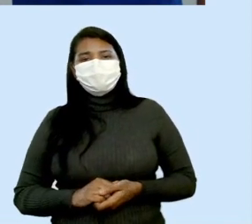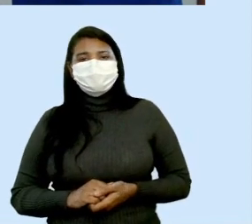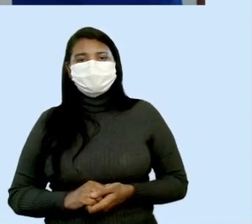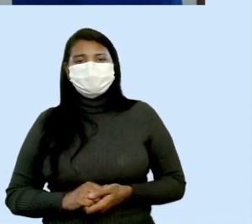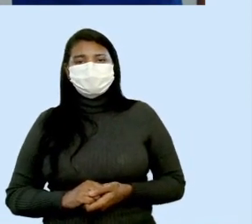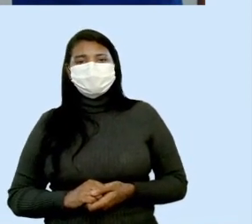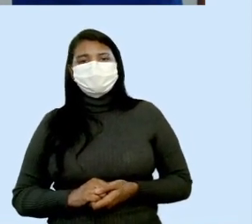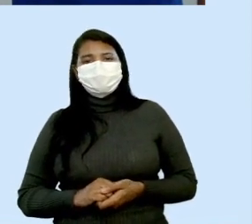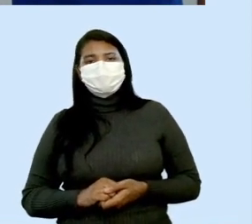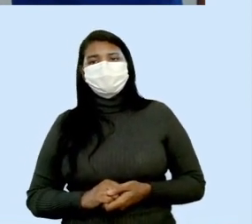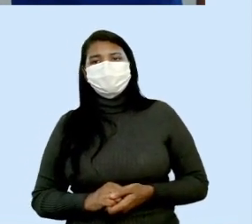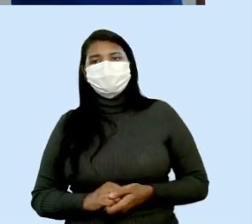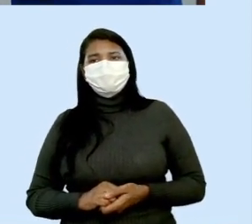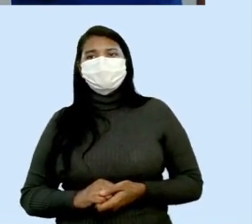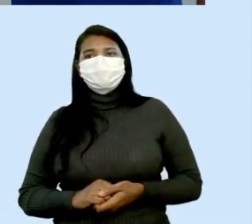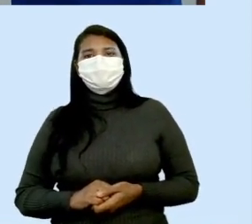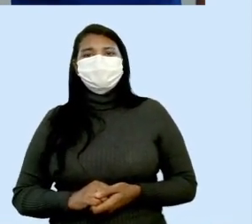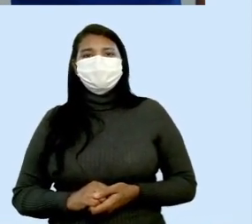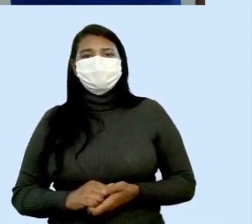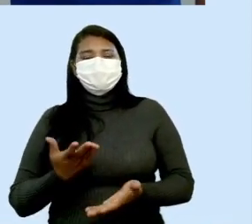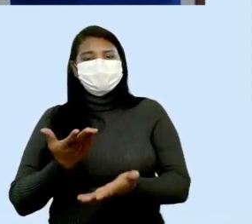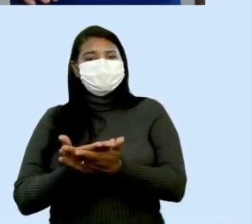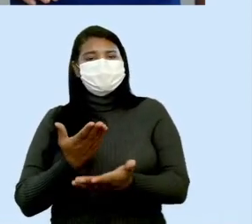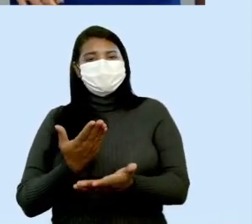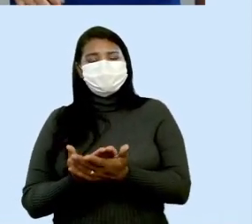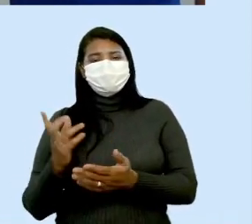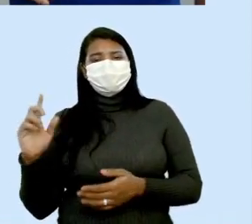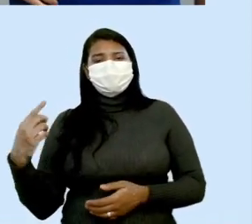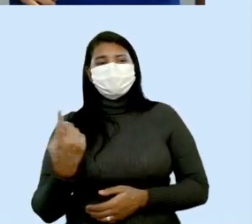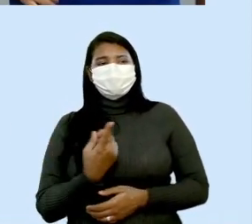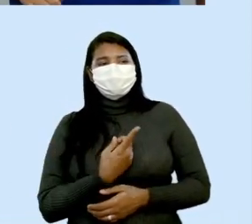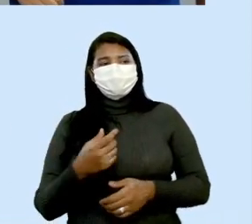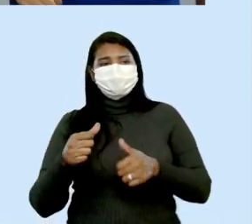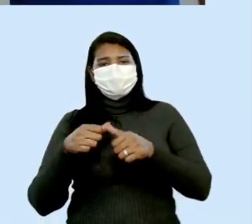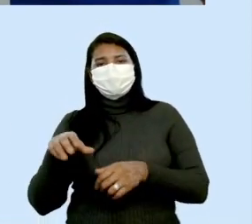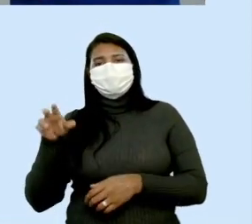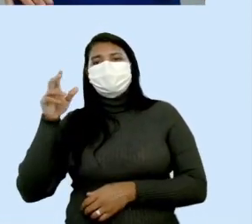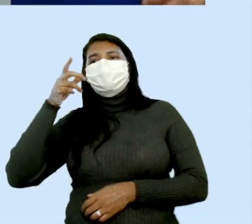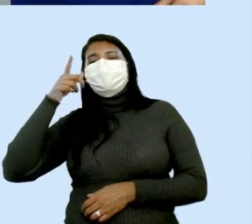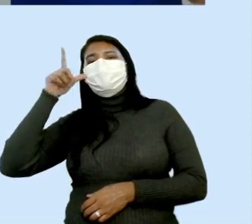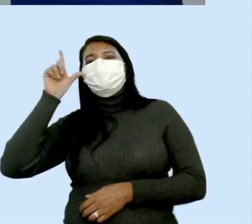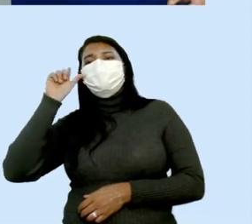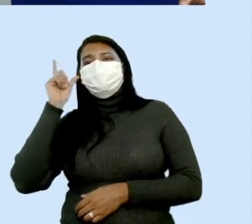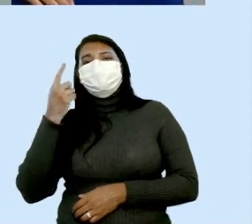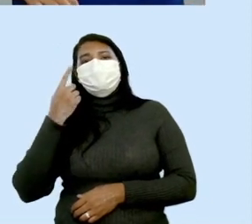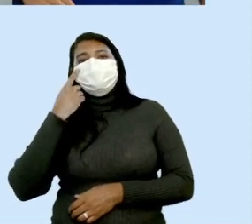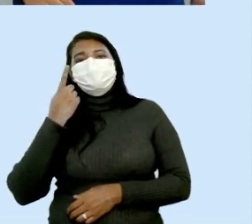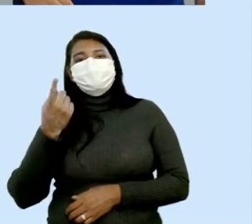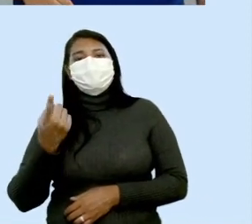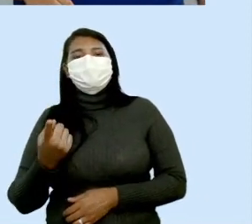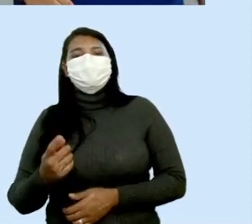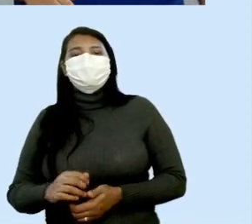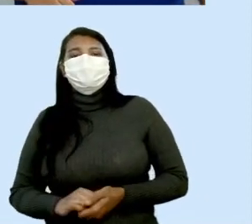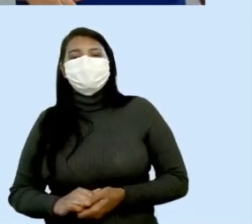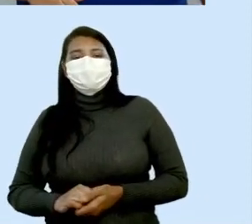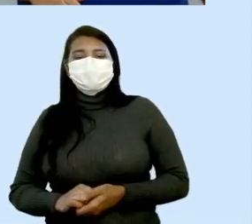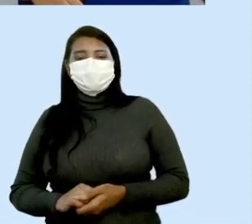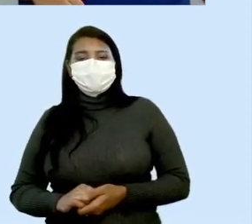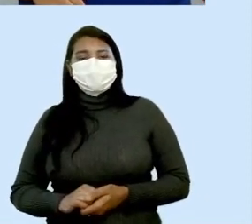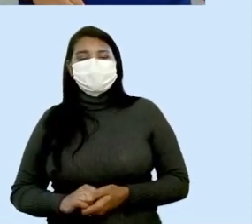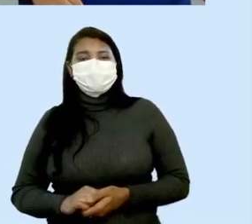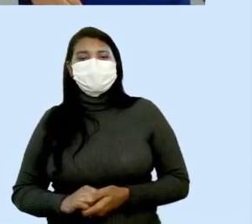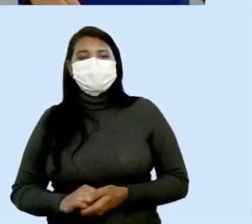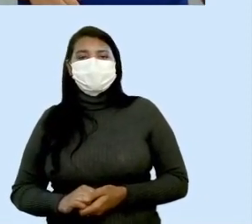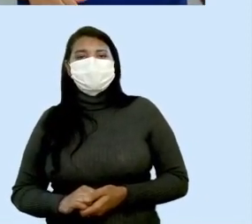Where were you yesterday? Onde nós estávamos ontem? Então, veja que ele sempre está ali encabeçando as sentenças.